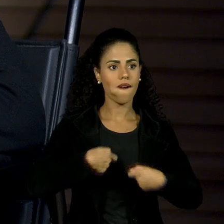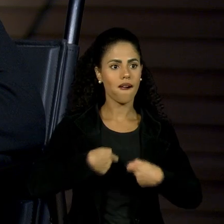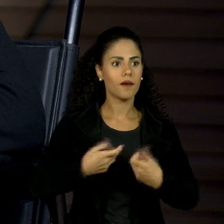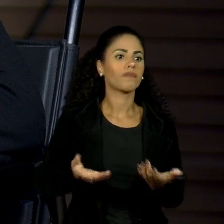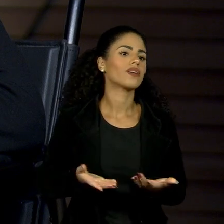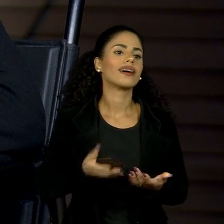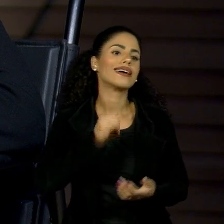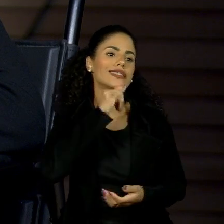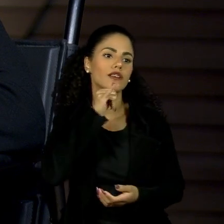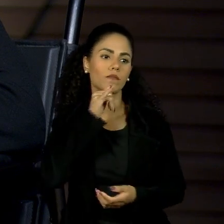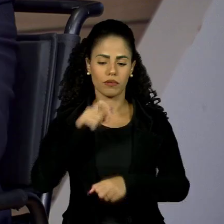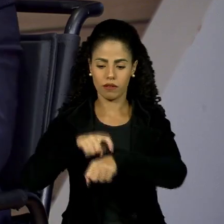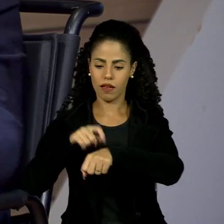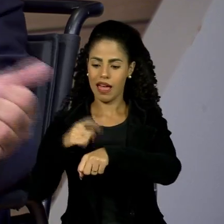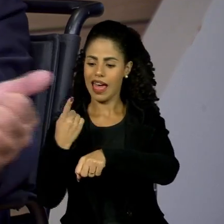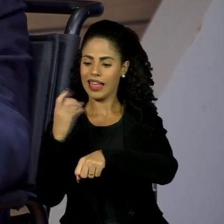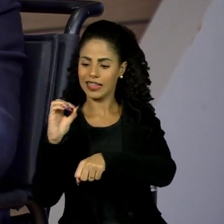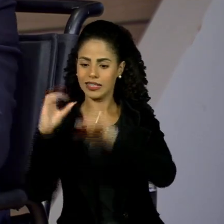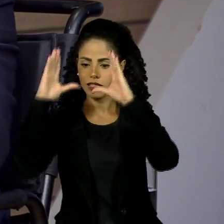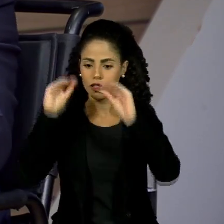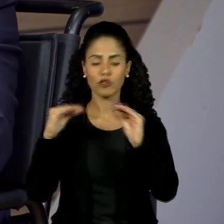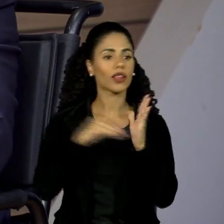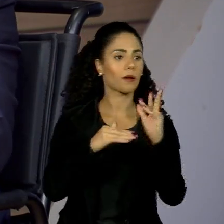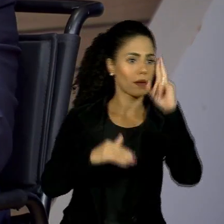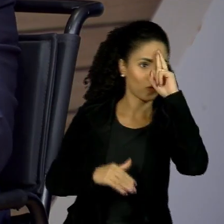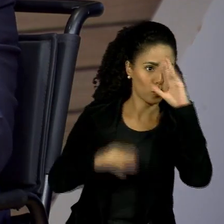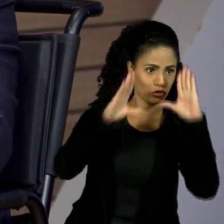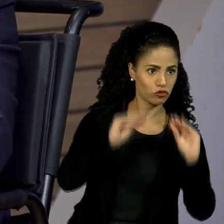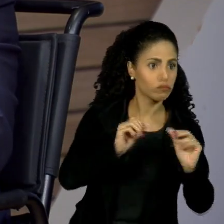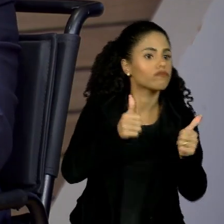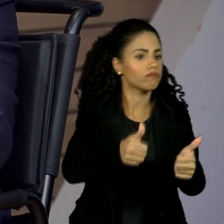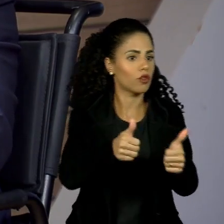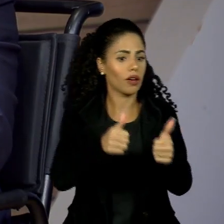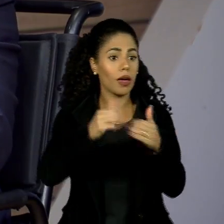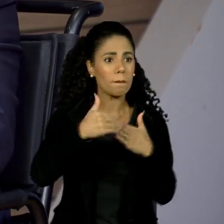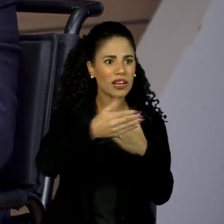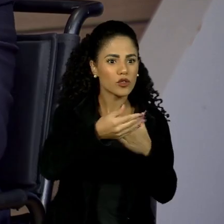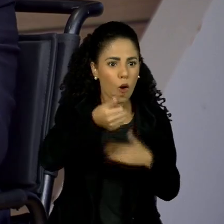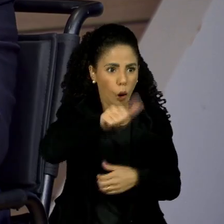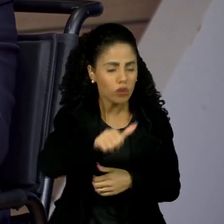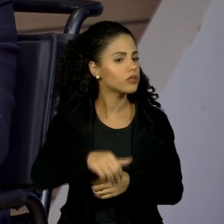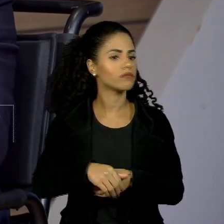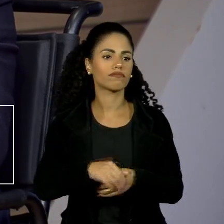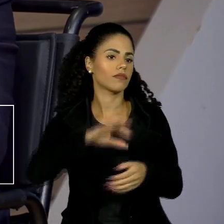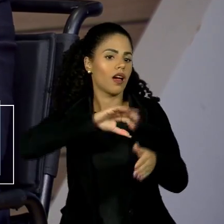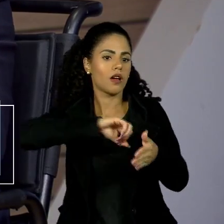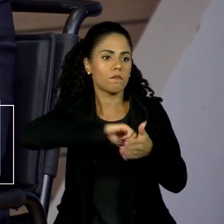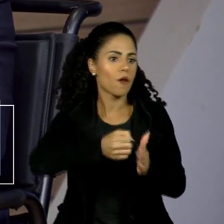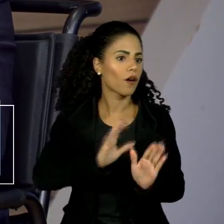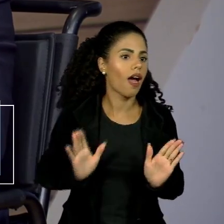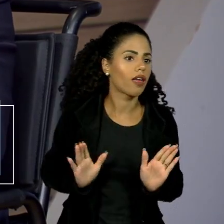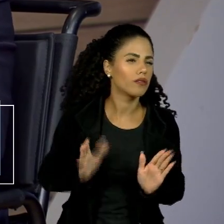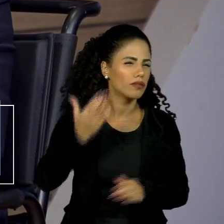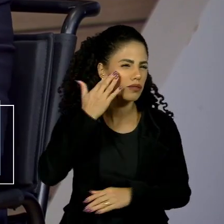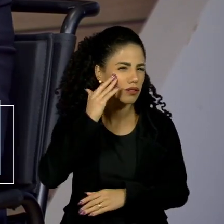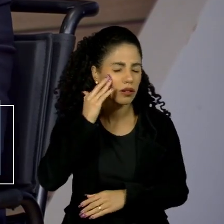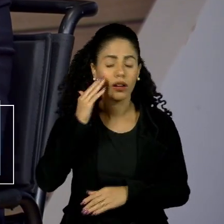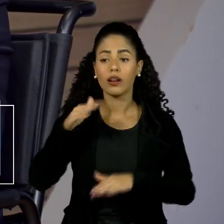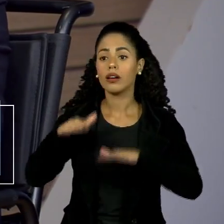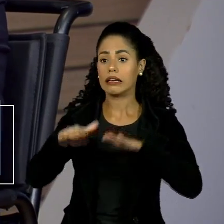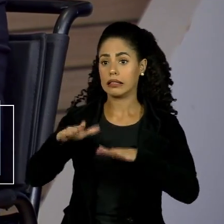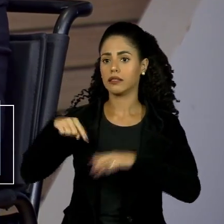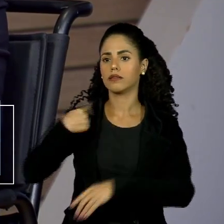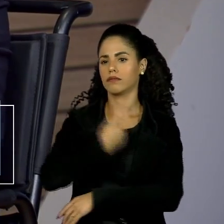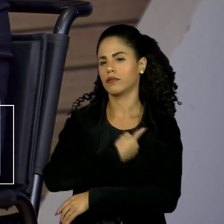trava. A gente tem que levar em consideração isso que o professor falou, aprimorar a regulação tal, e a gente vai